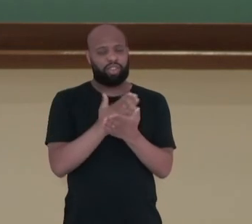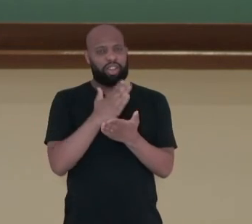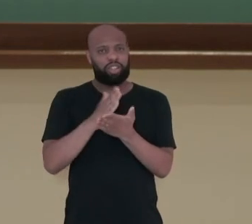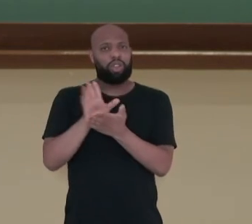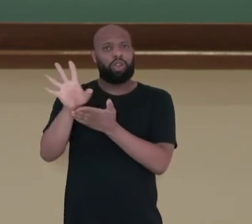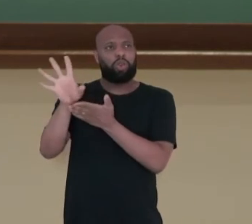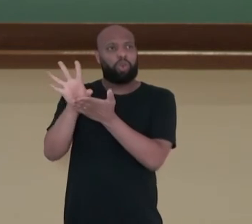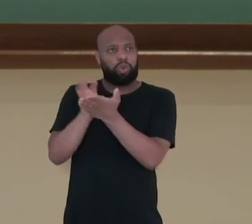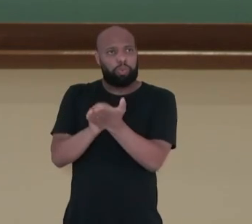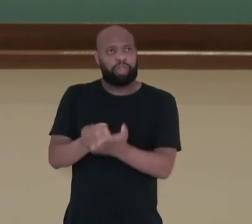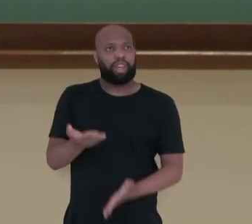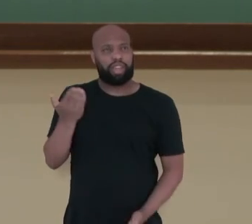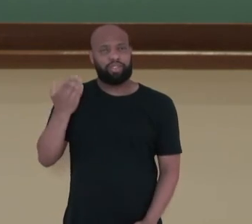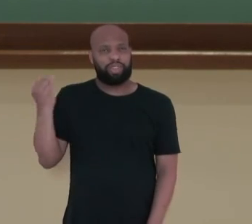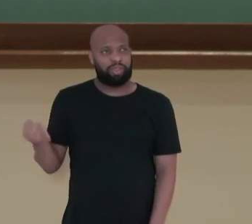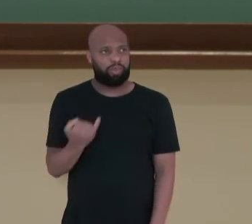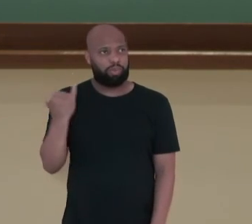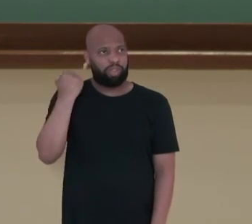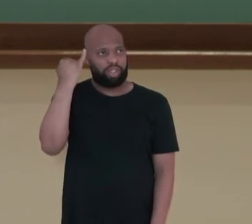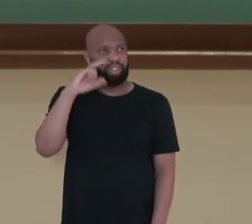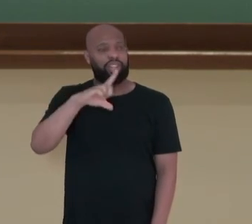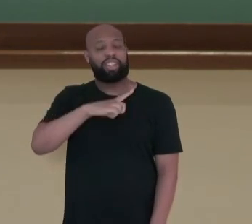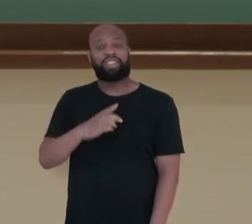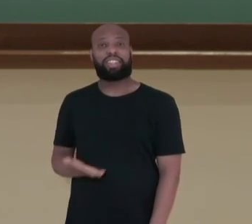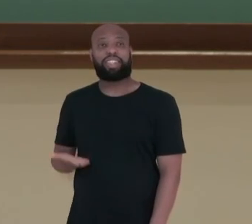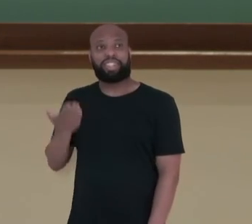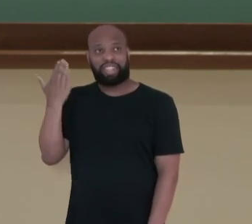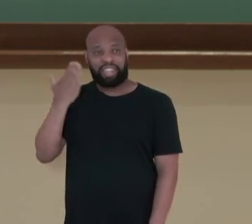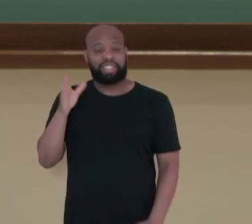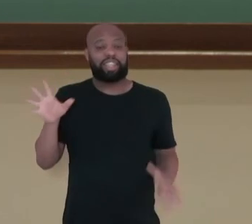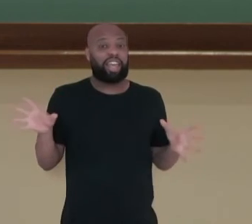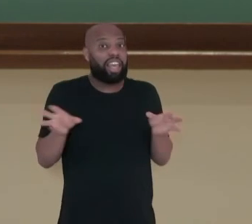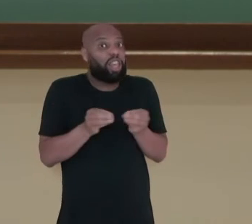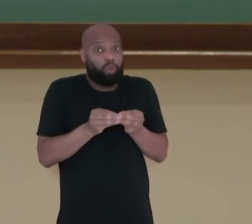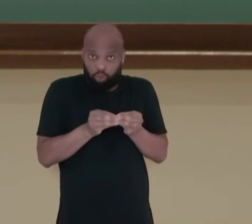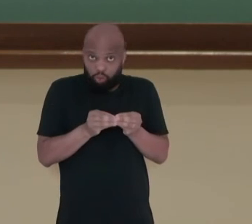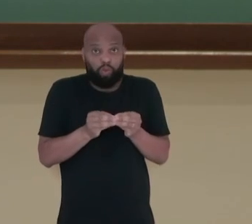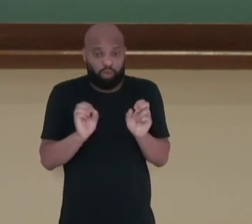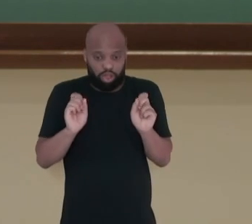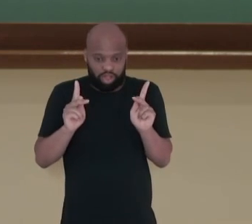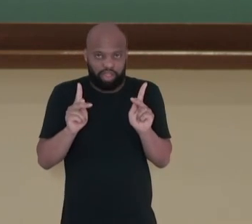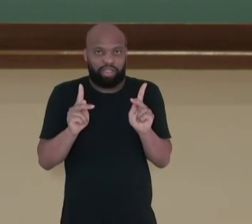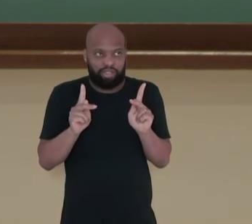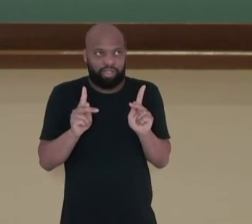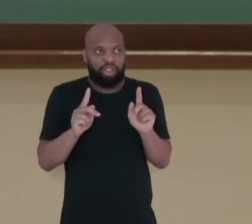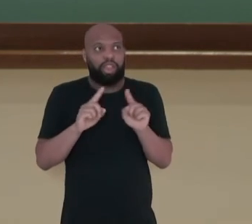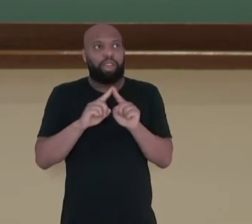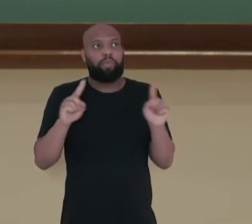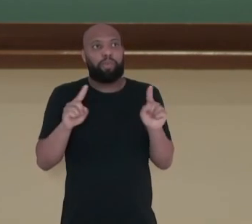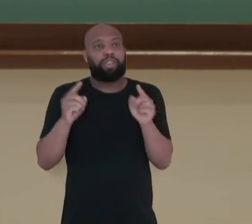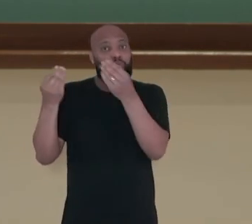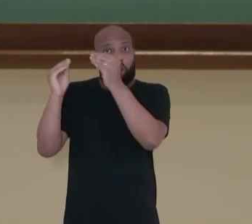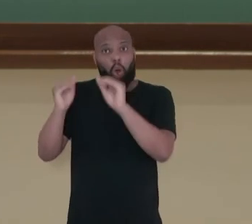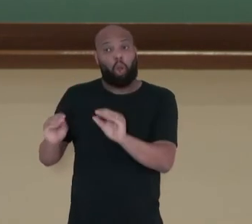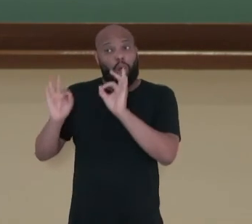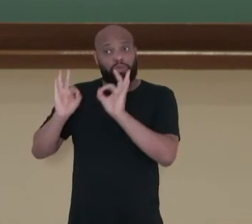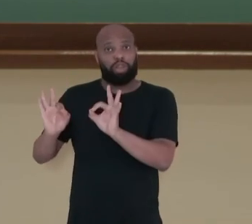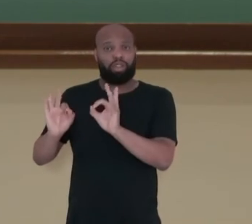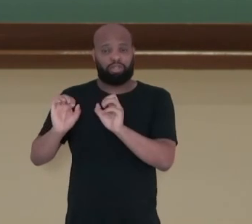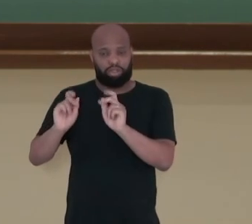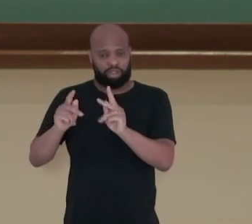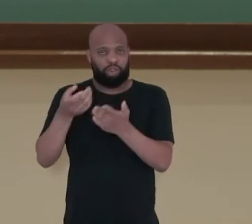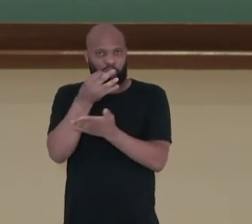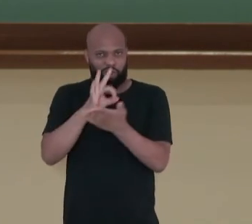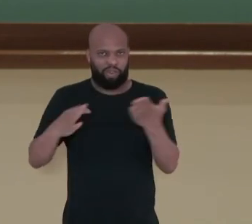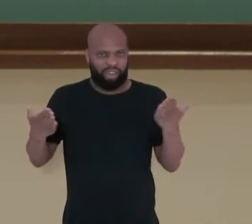copia, que é bem importante ter este resumo. Mas de preferência preenchido, né? Então vamos